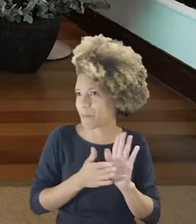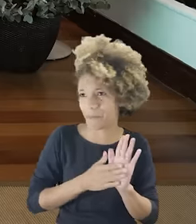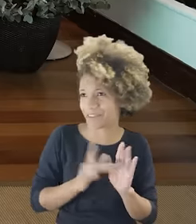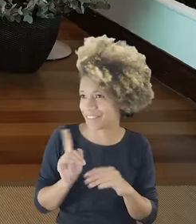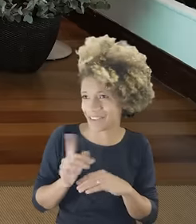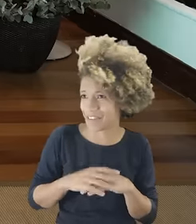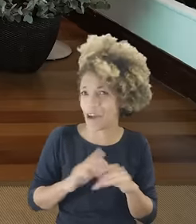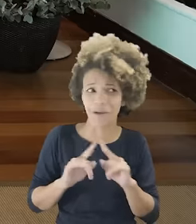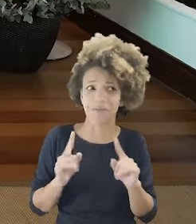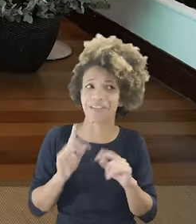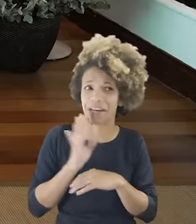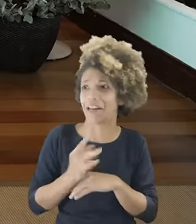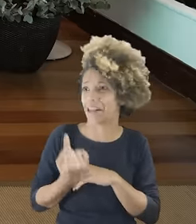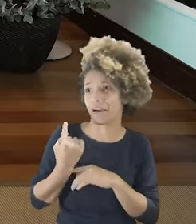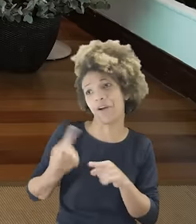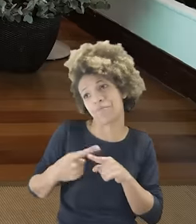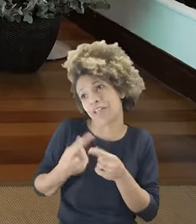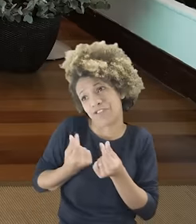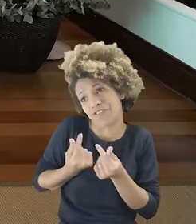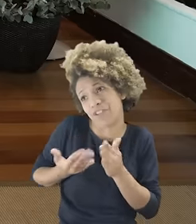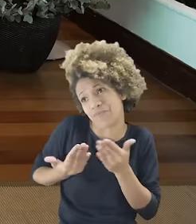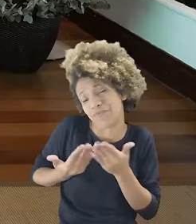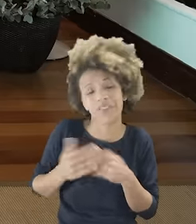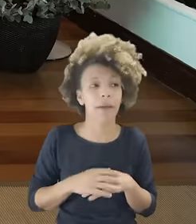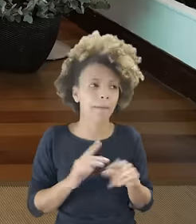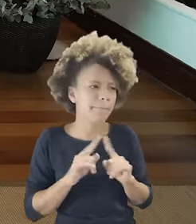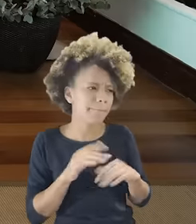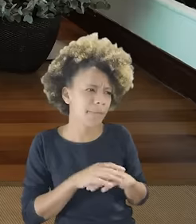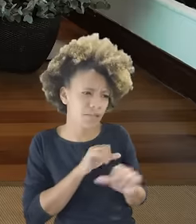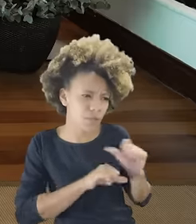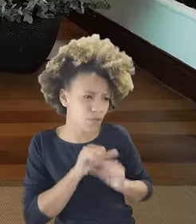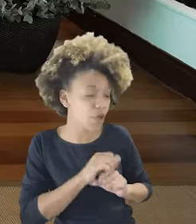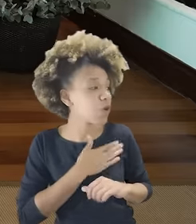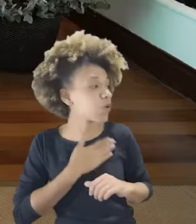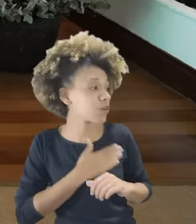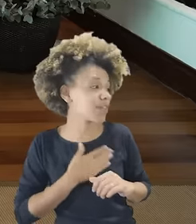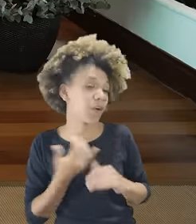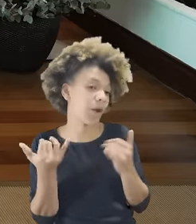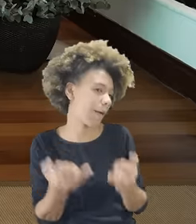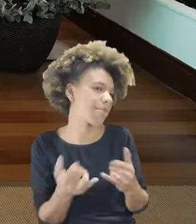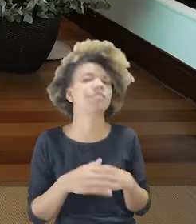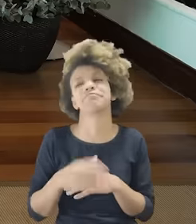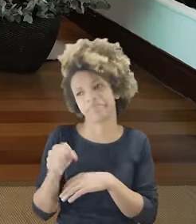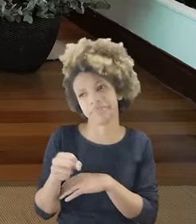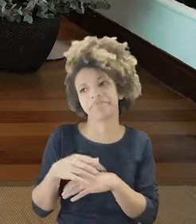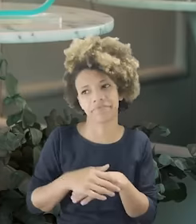não era propósito era era uma legal aquela tosca então tipo assim as pessoas Ah mas a gente Será mesmo